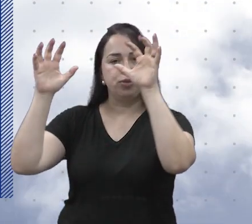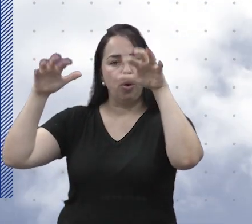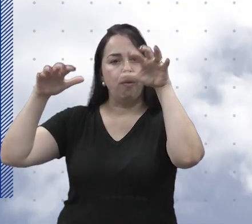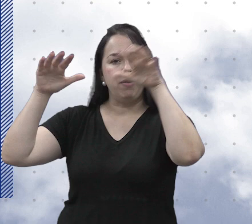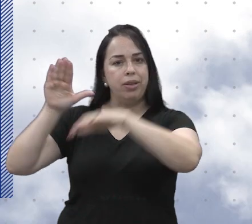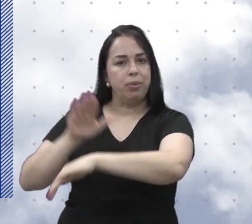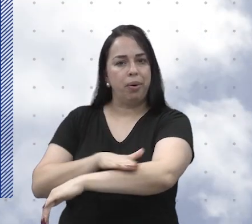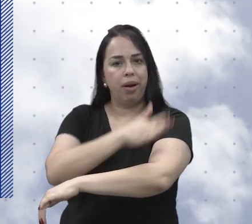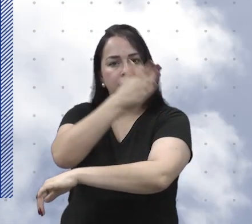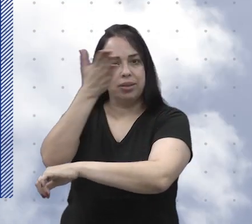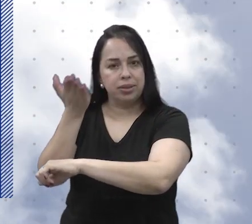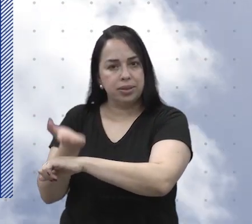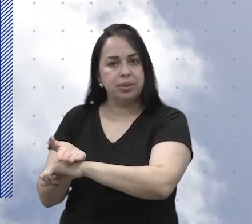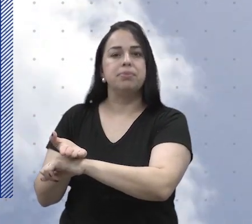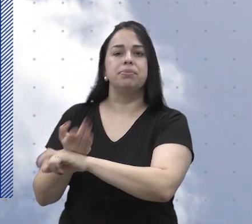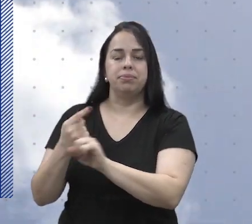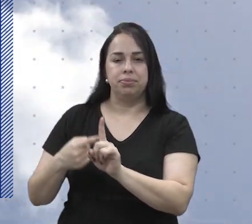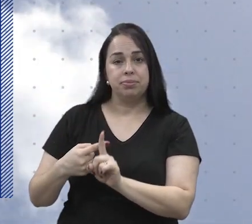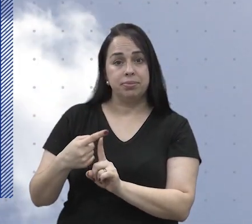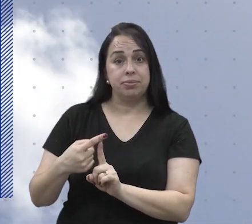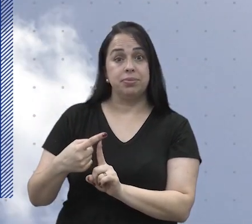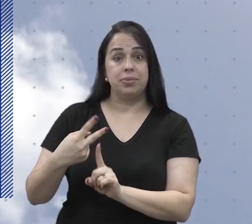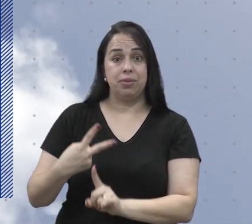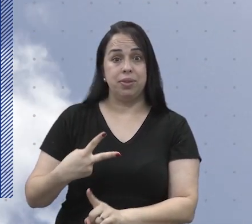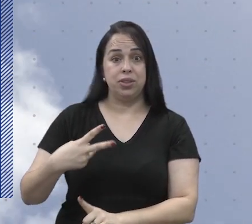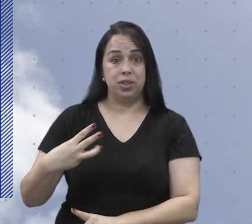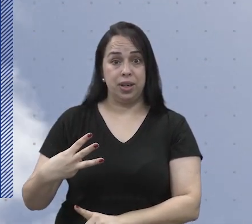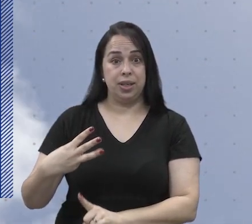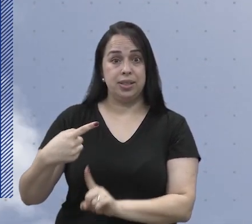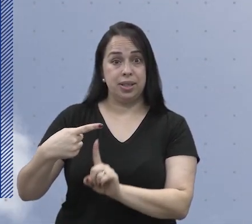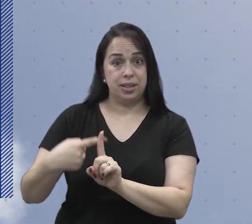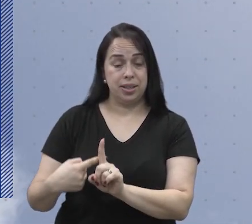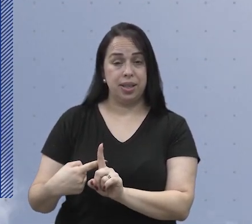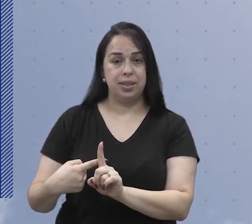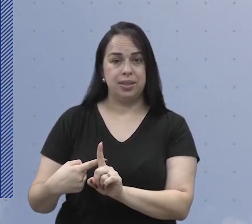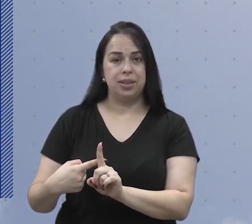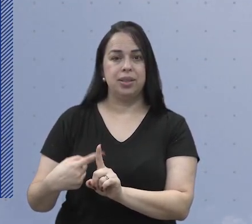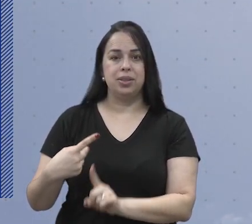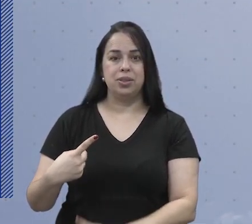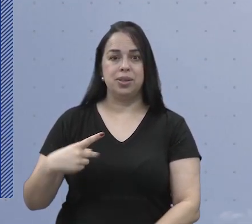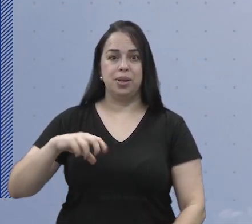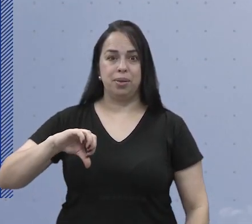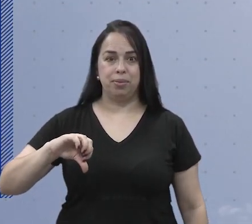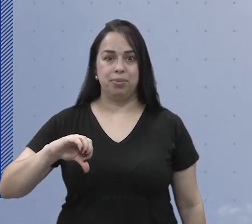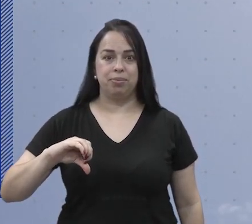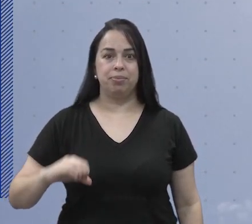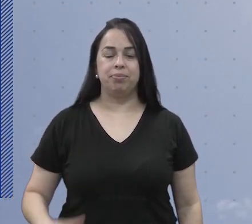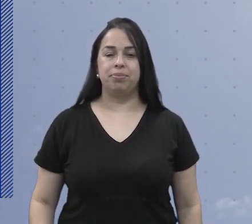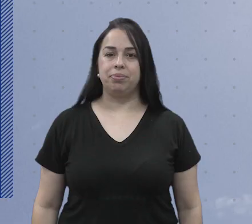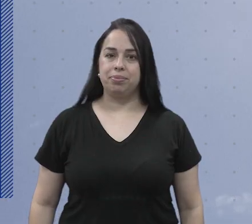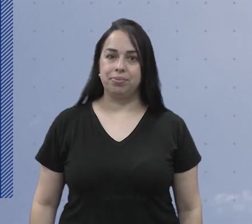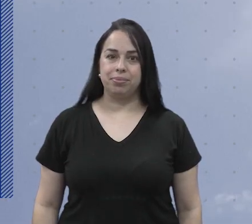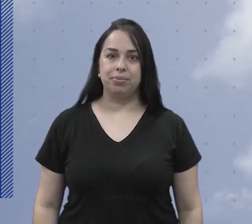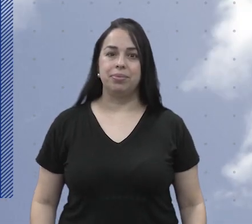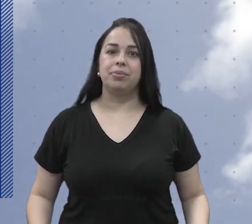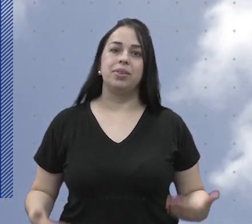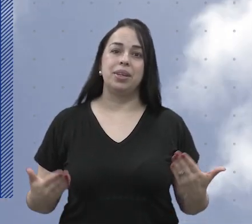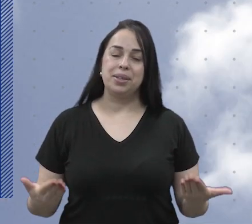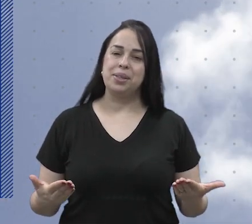há chance de chuva durante todo o dia. A máxima prevista será de 23 e a mínima pode chegar a